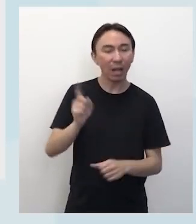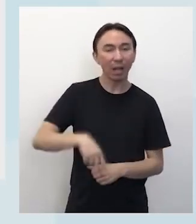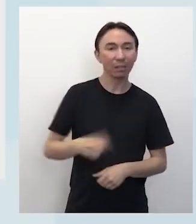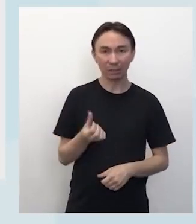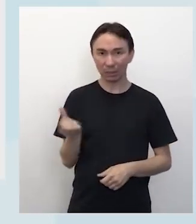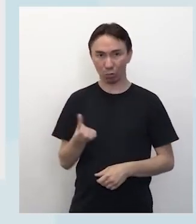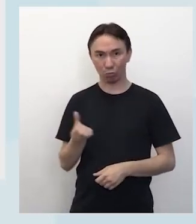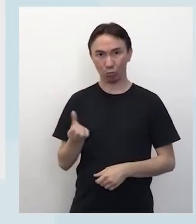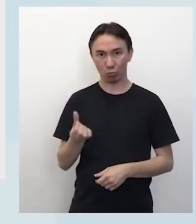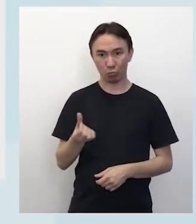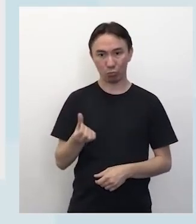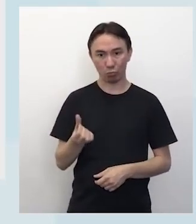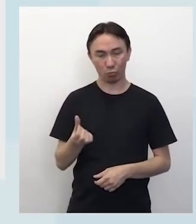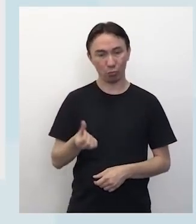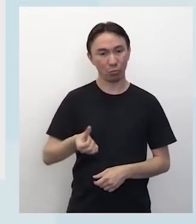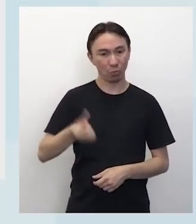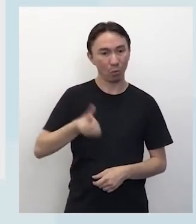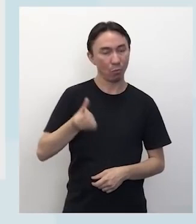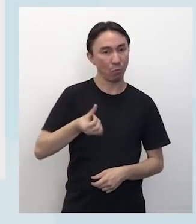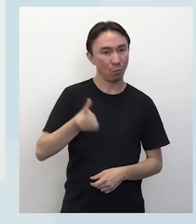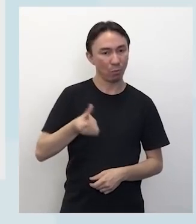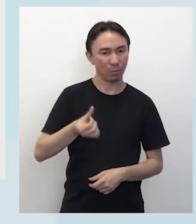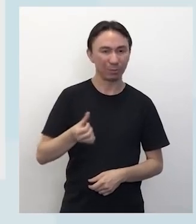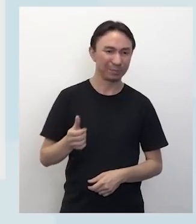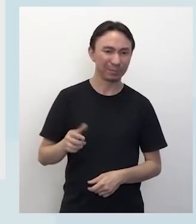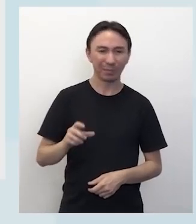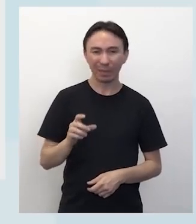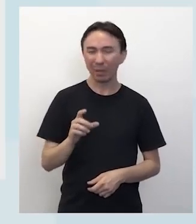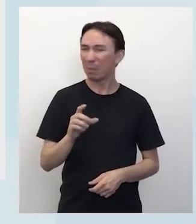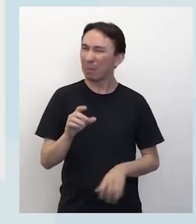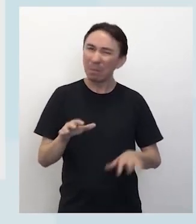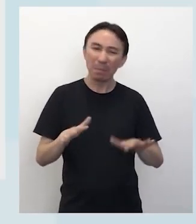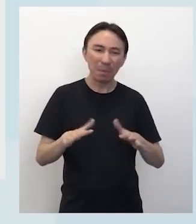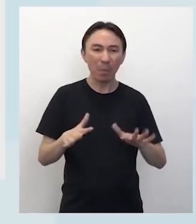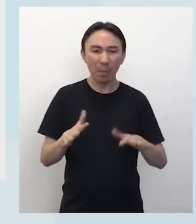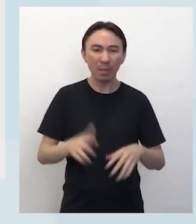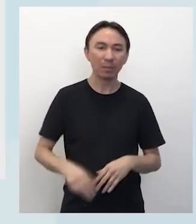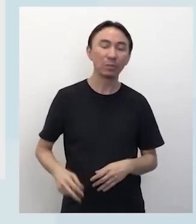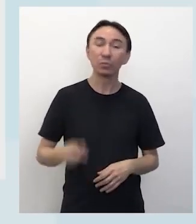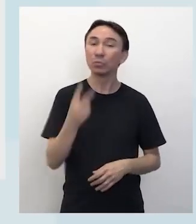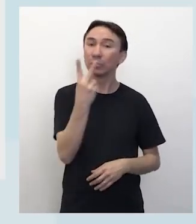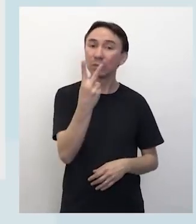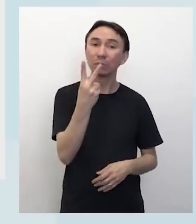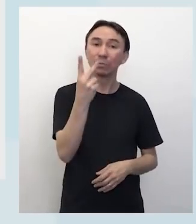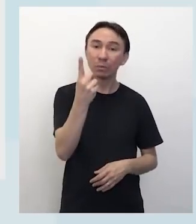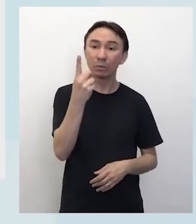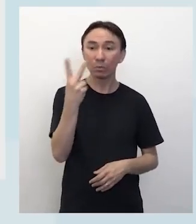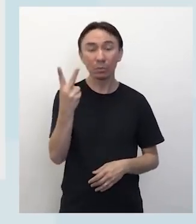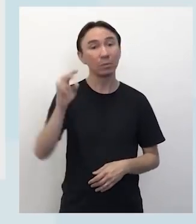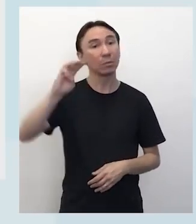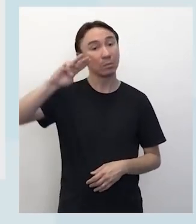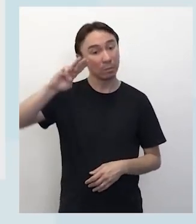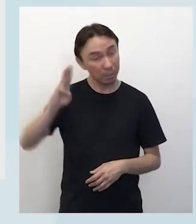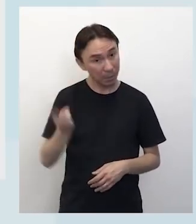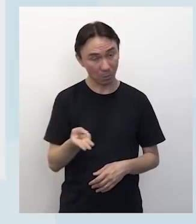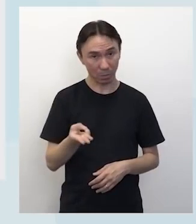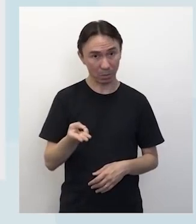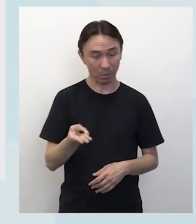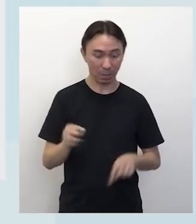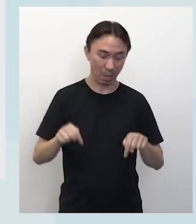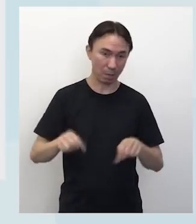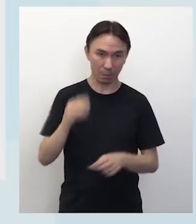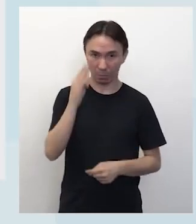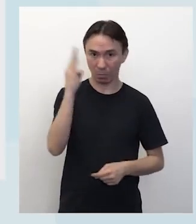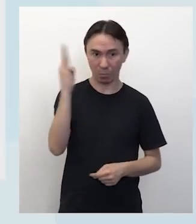aí, com hoje em torno aí de um pouco mais de 212 milhões, né, que é a população mais ou menos